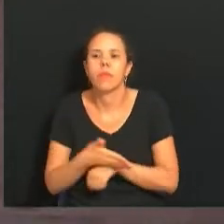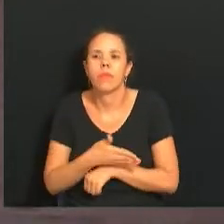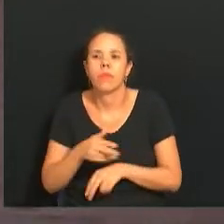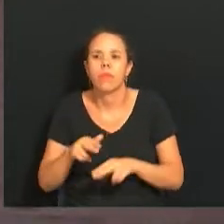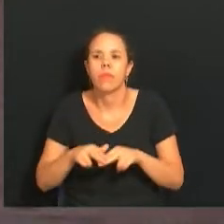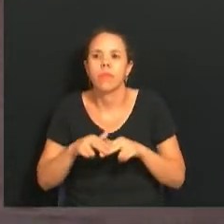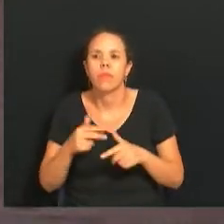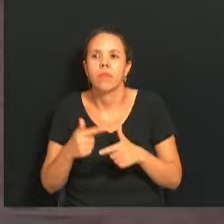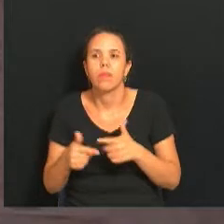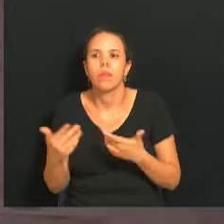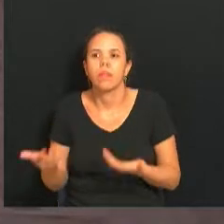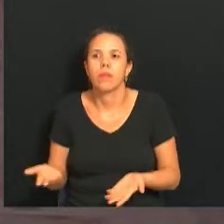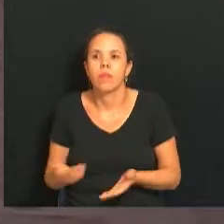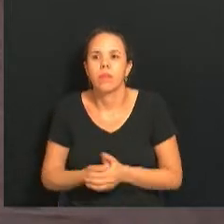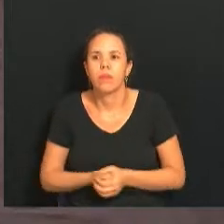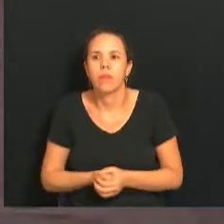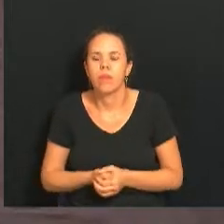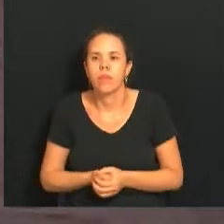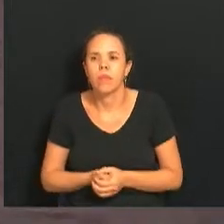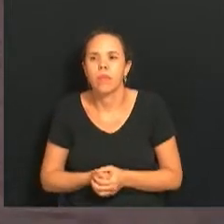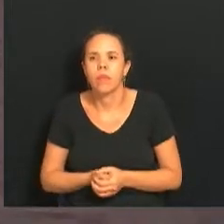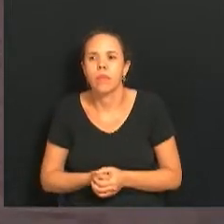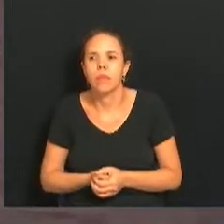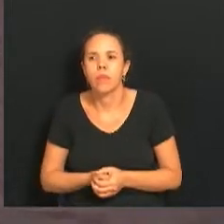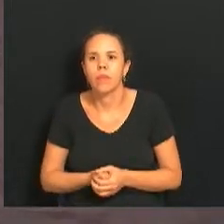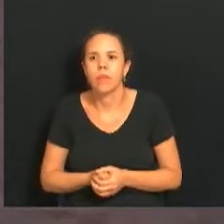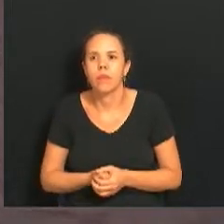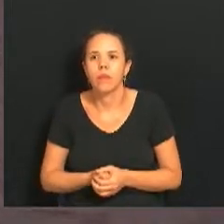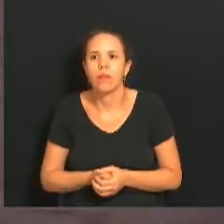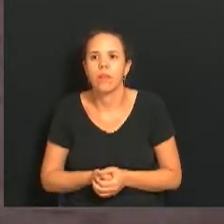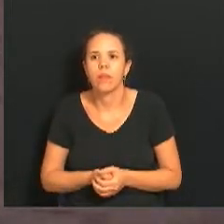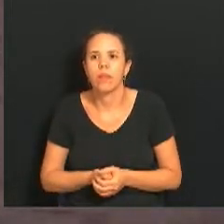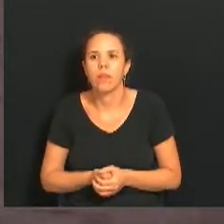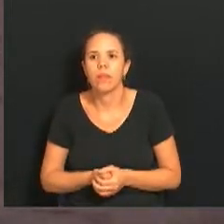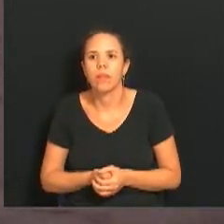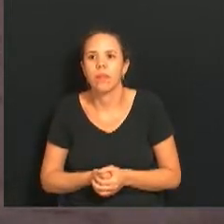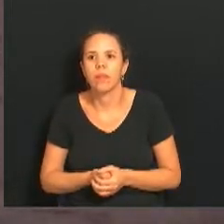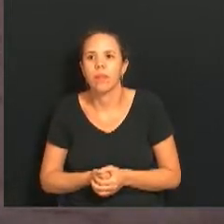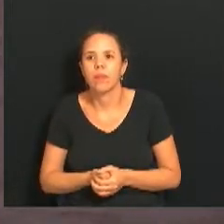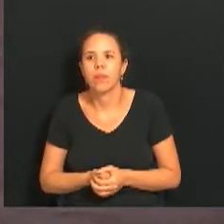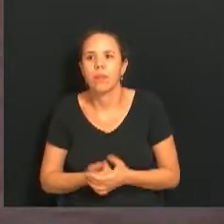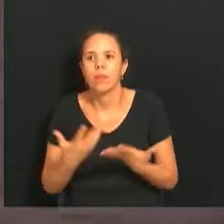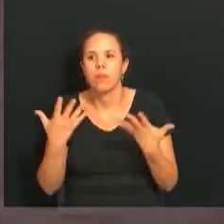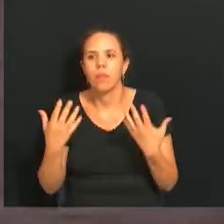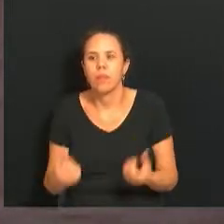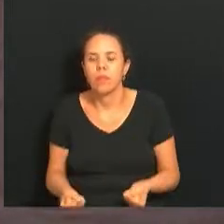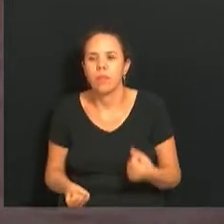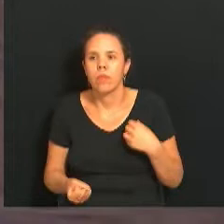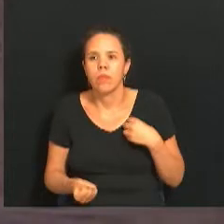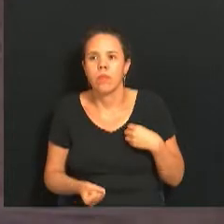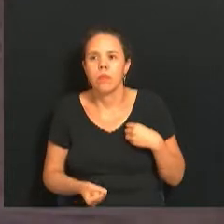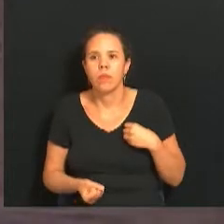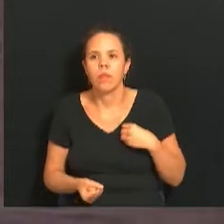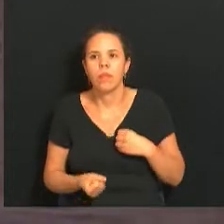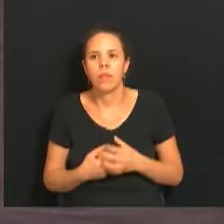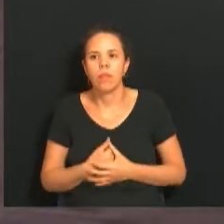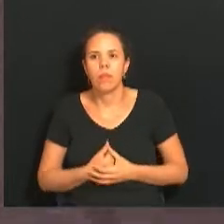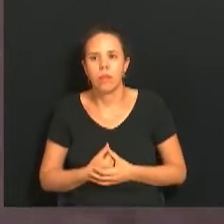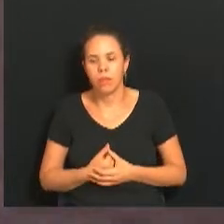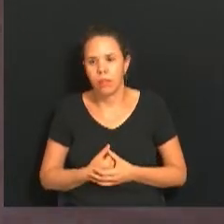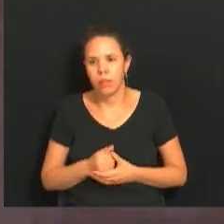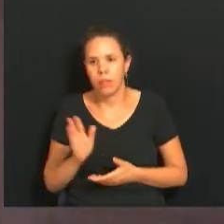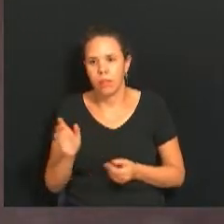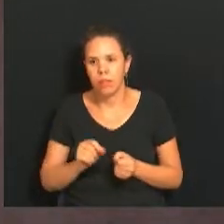situação. Mas, e aí, já abraçamos a causa de uma tal maneira que nós vamos já fazer